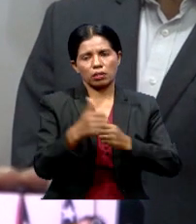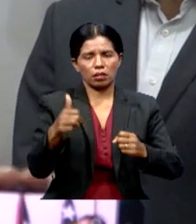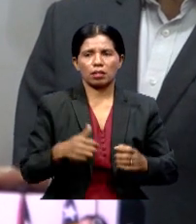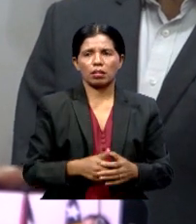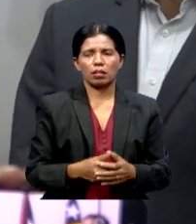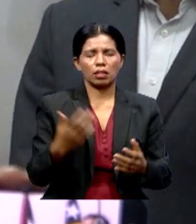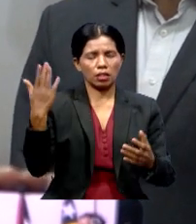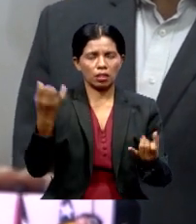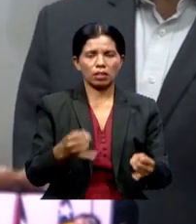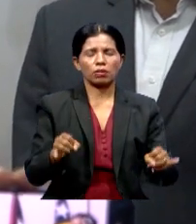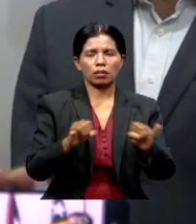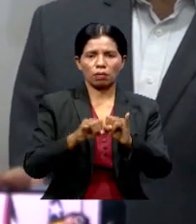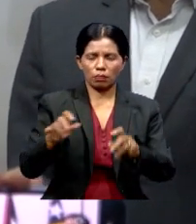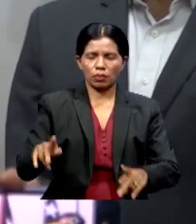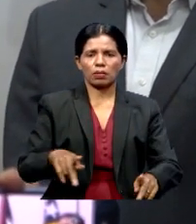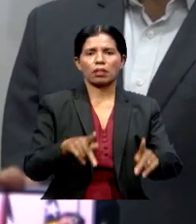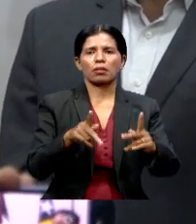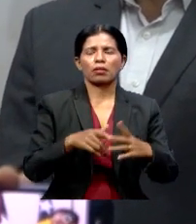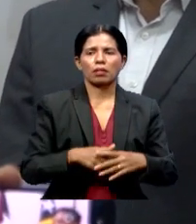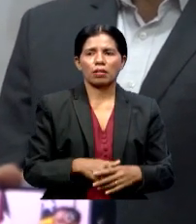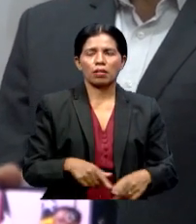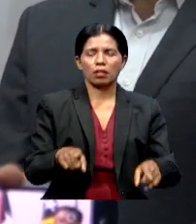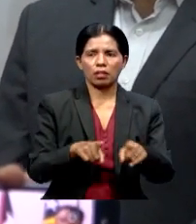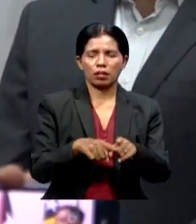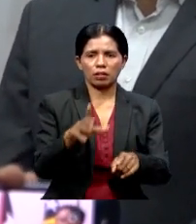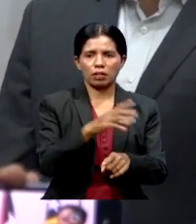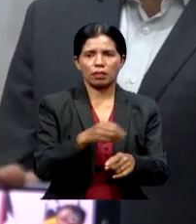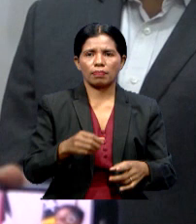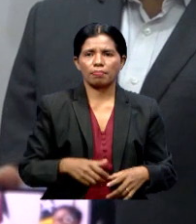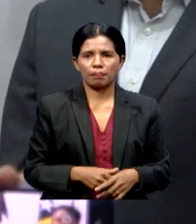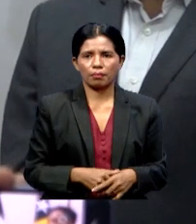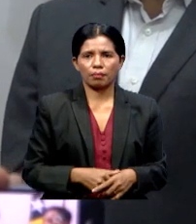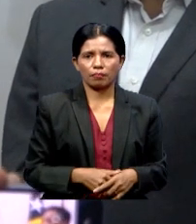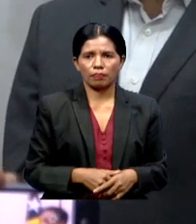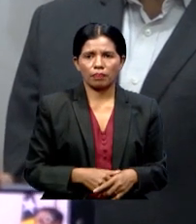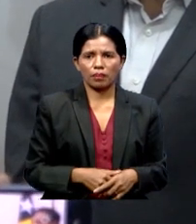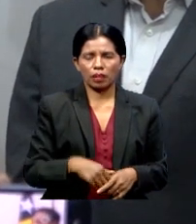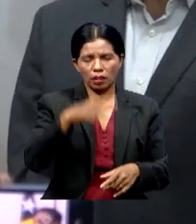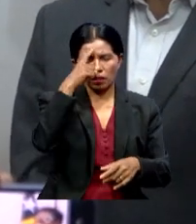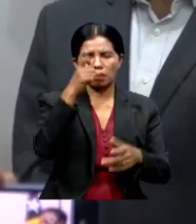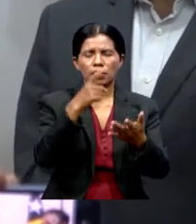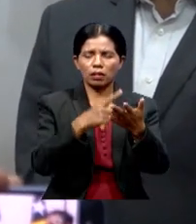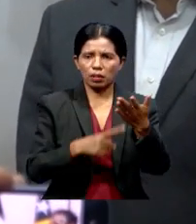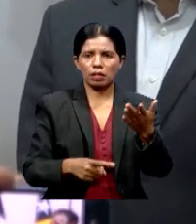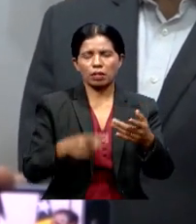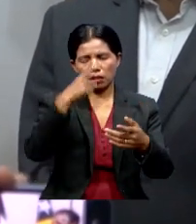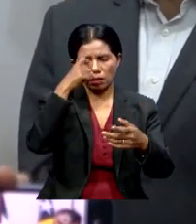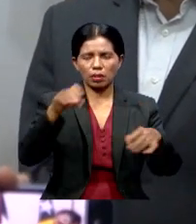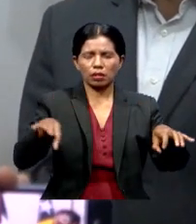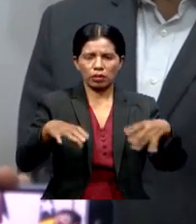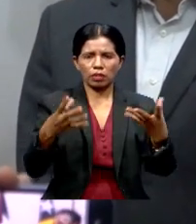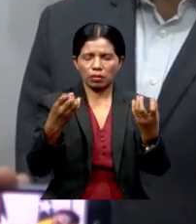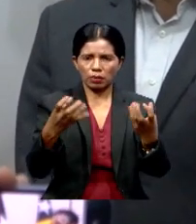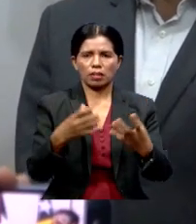a instituição pública. Ah, nesse autônomo, né? Mas também está. Também serviço para que